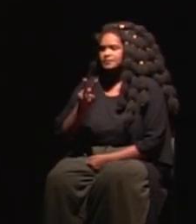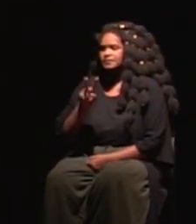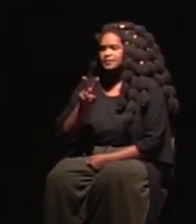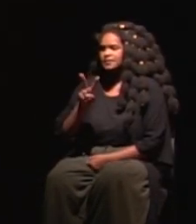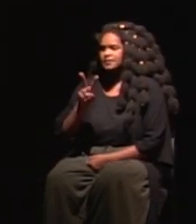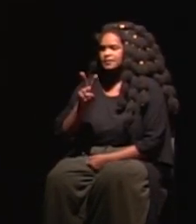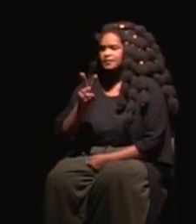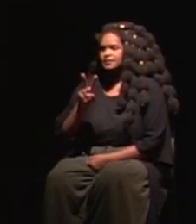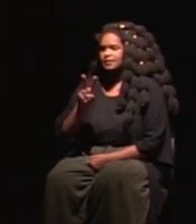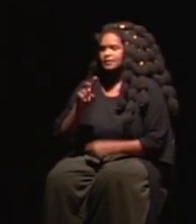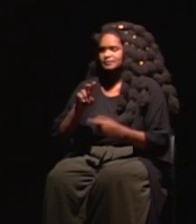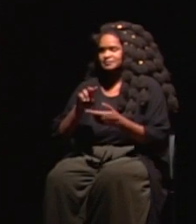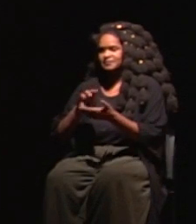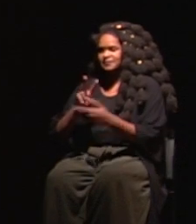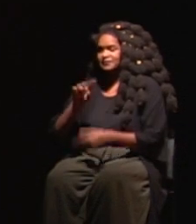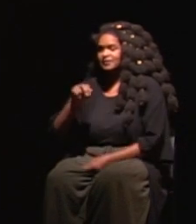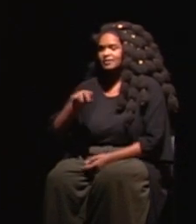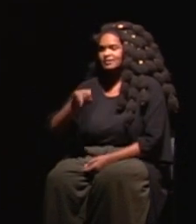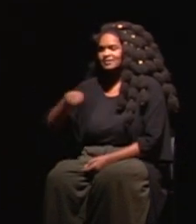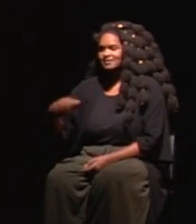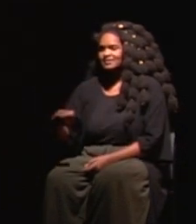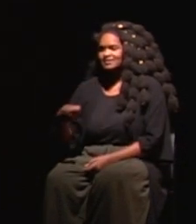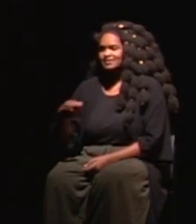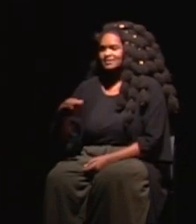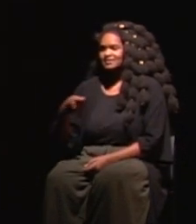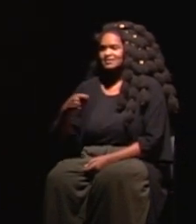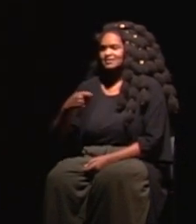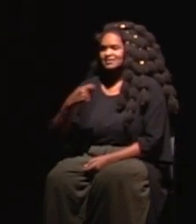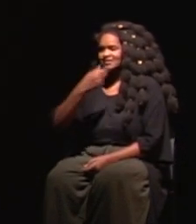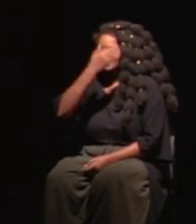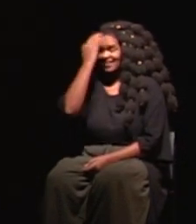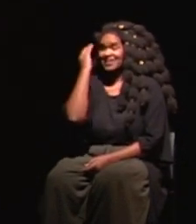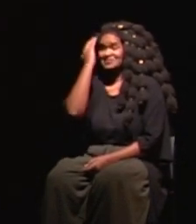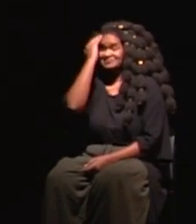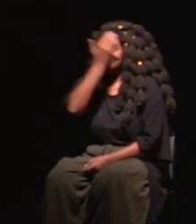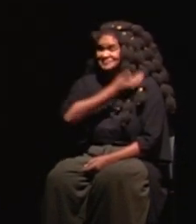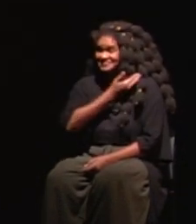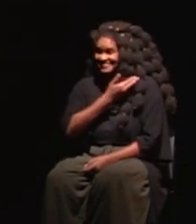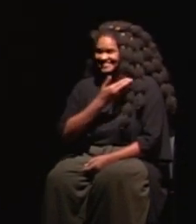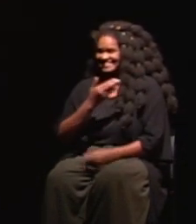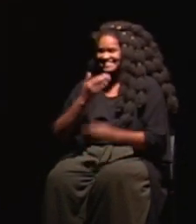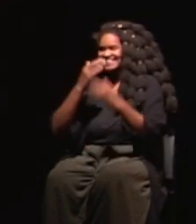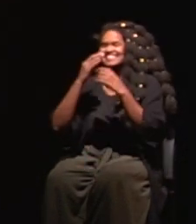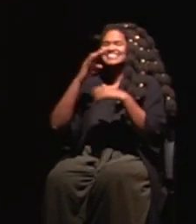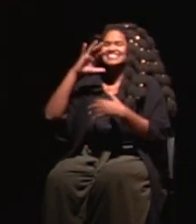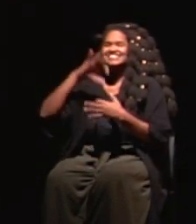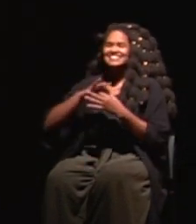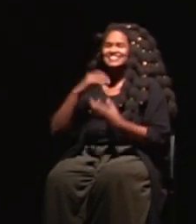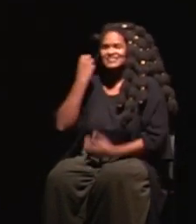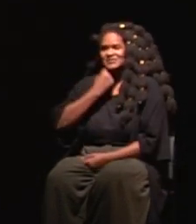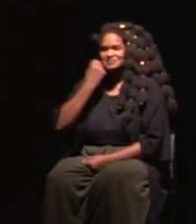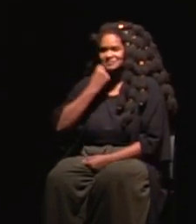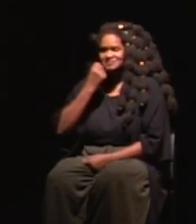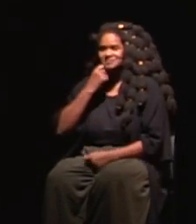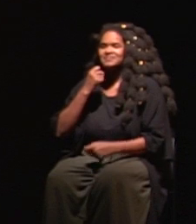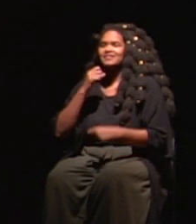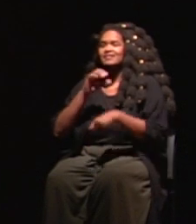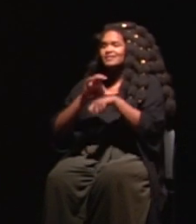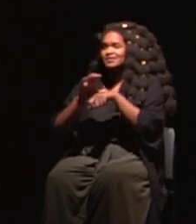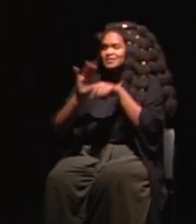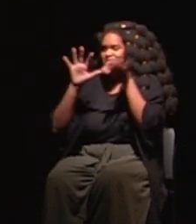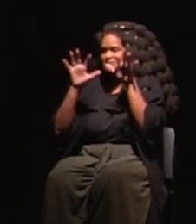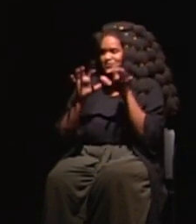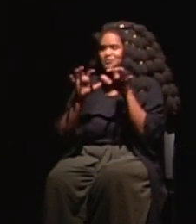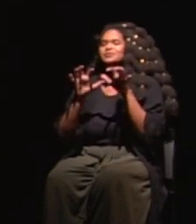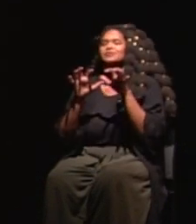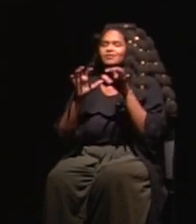A seguir, ela vai revezar com Vânia Mantovan, que é uma mulher cis, branca, tem cabelos castanhos escuros,